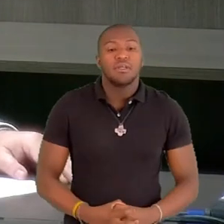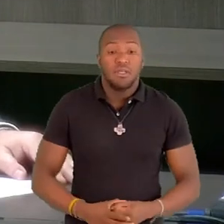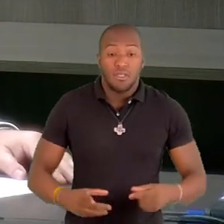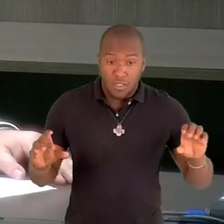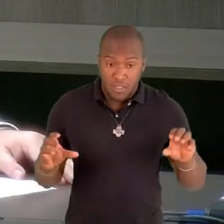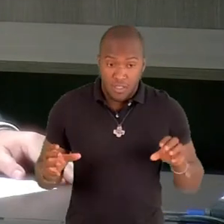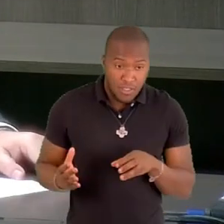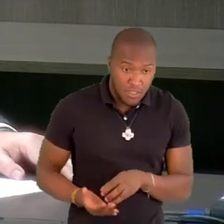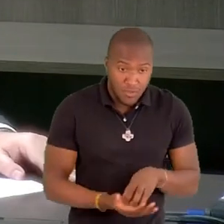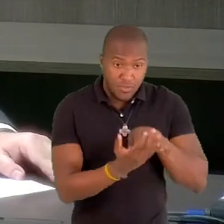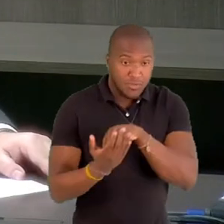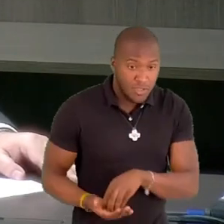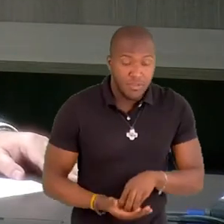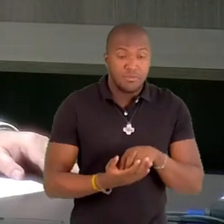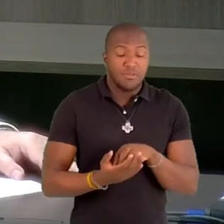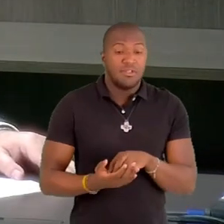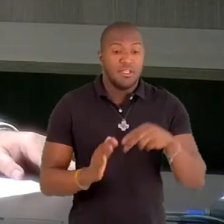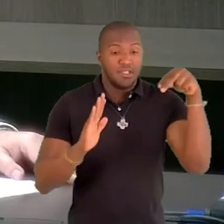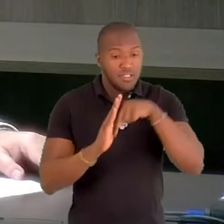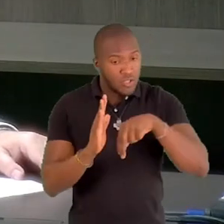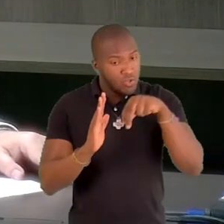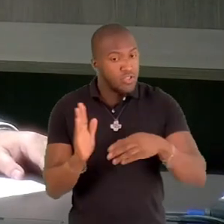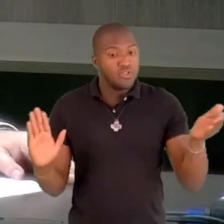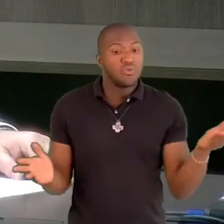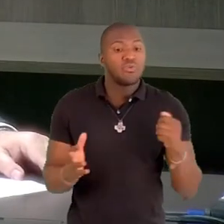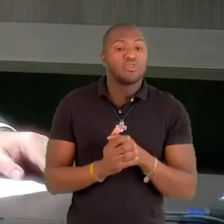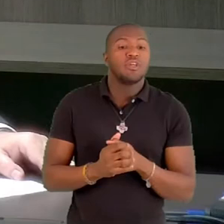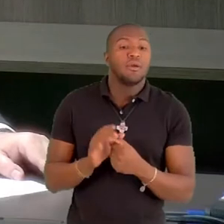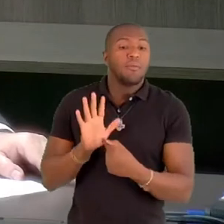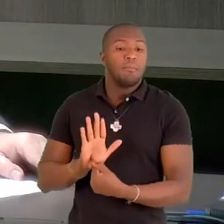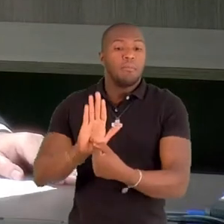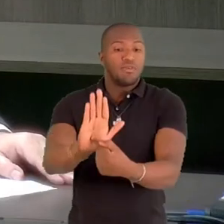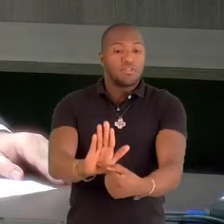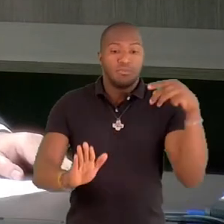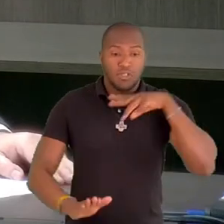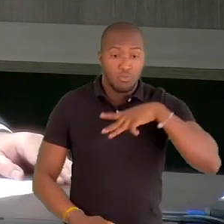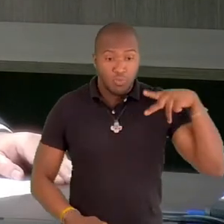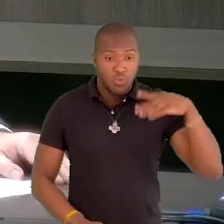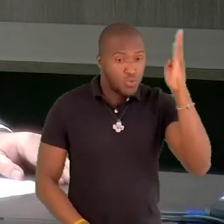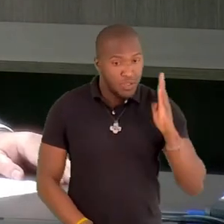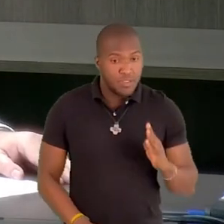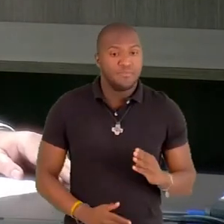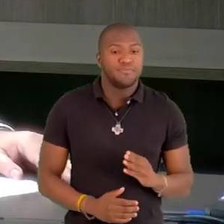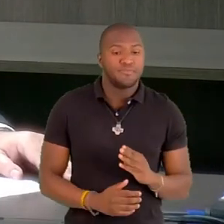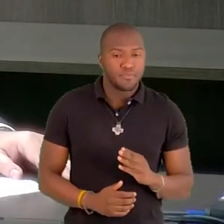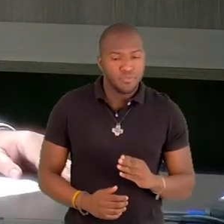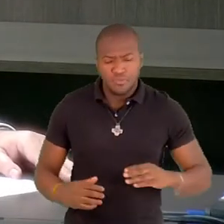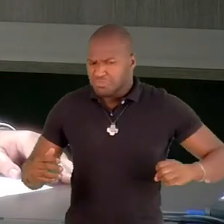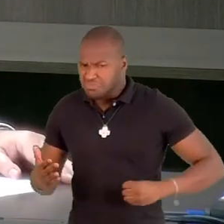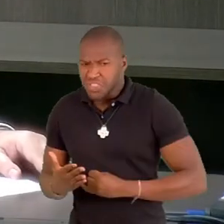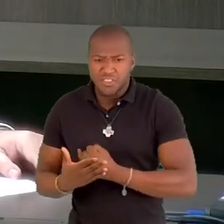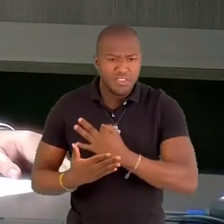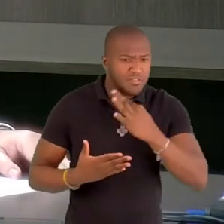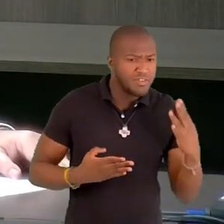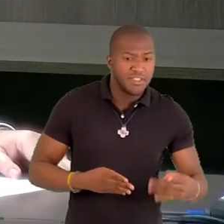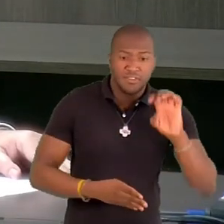colegiado, esta moção deste colegiado, senhor presidente, na realidade é a moção do Ministério Público do Brasil, por todas as suas unidades